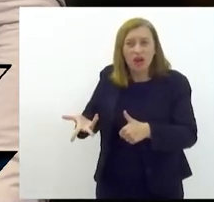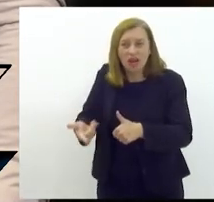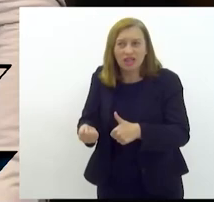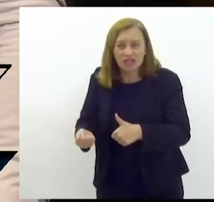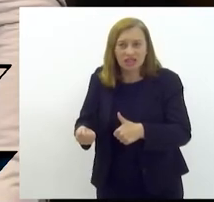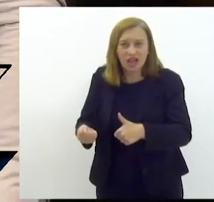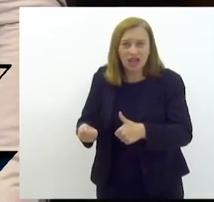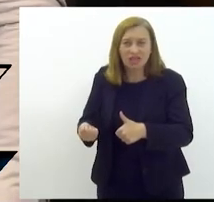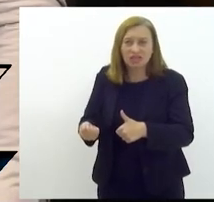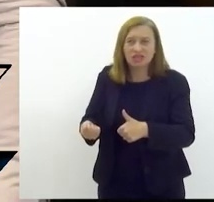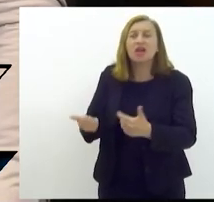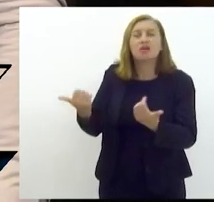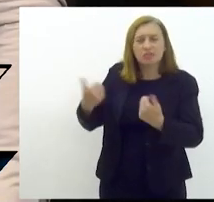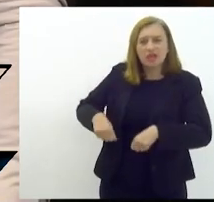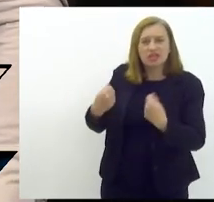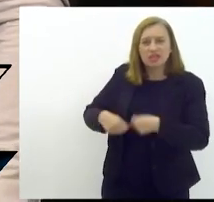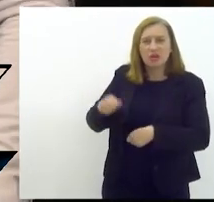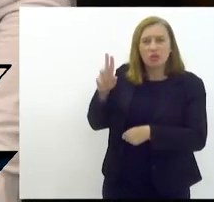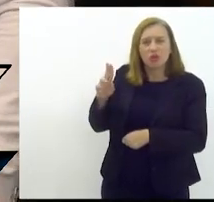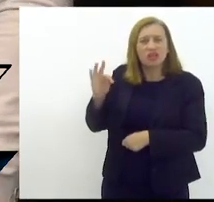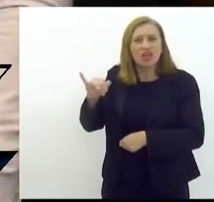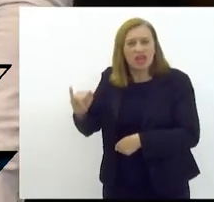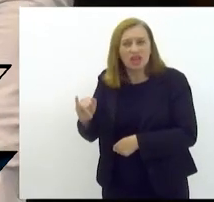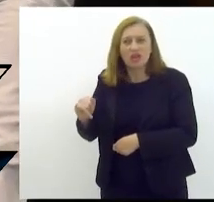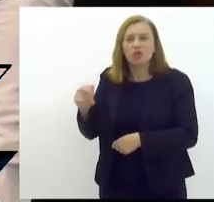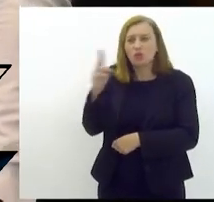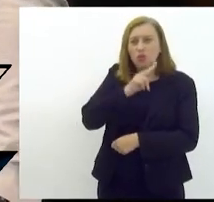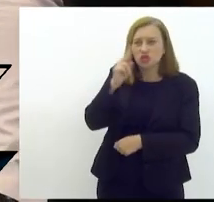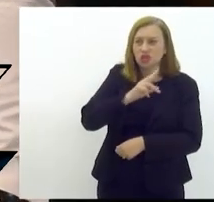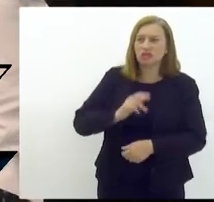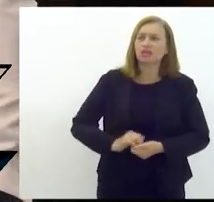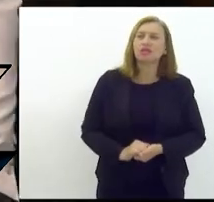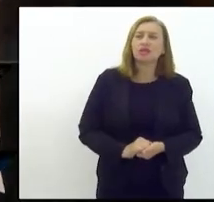que ela precisava de uma luta e as pressa